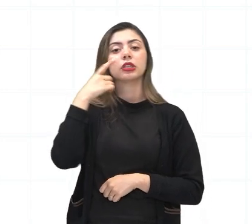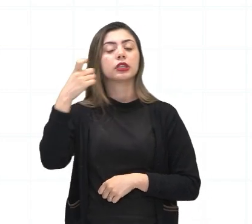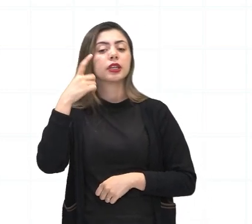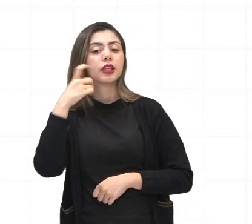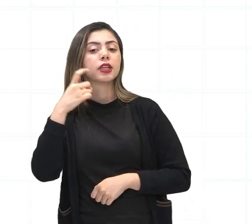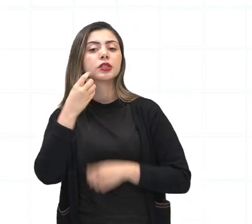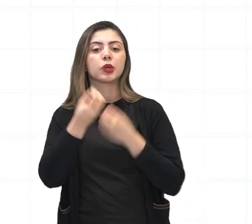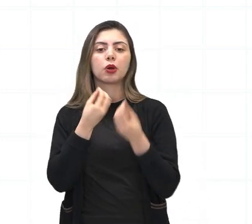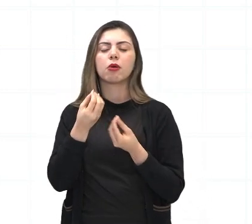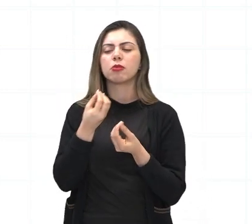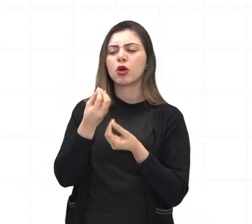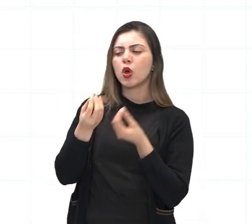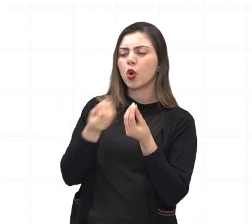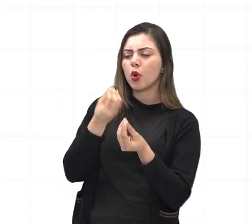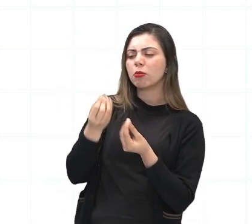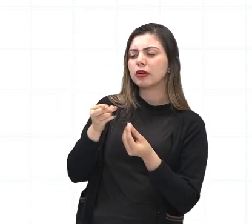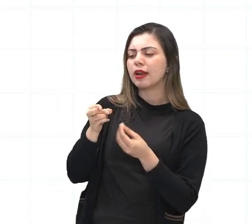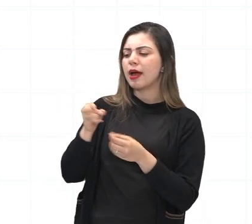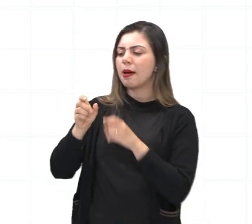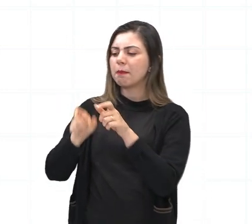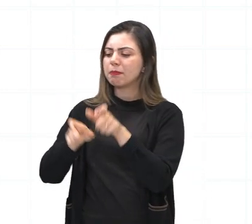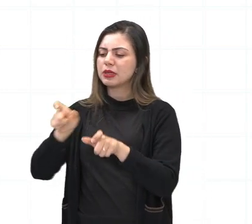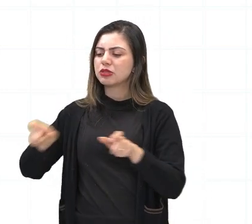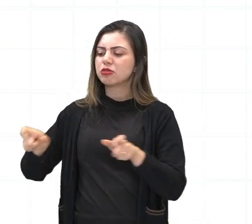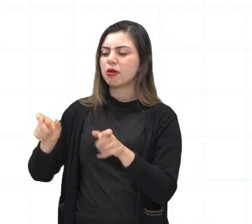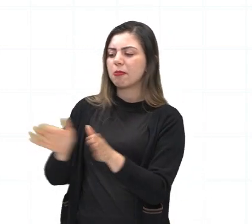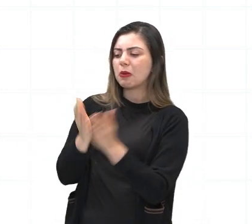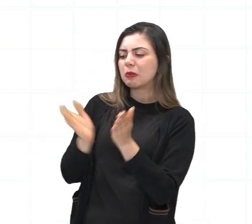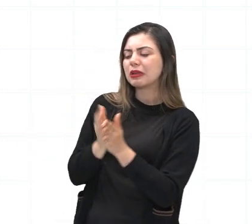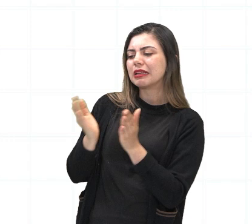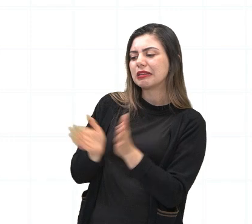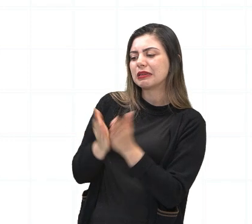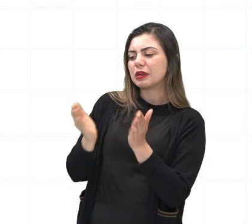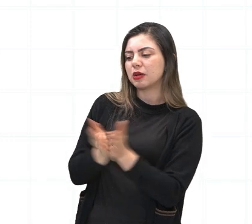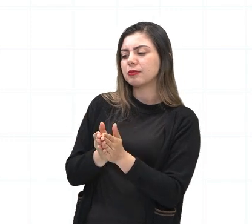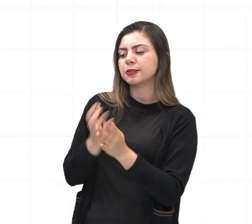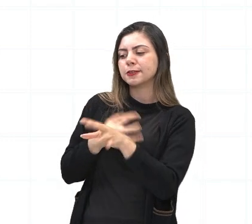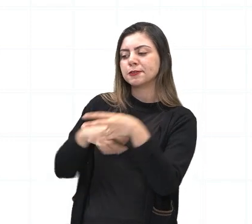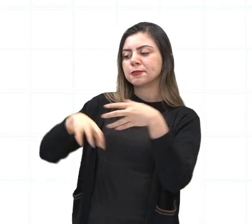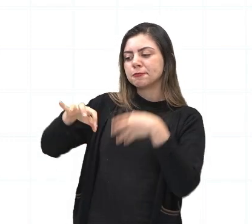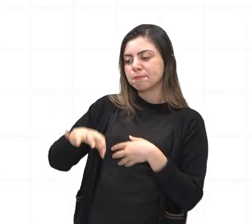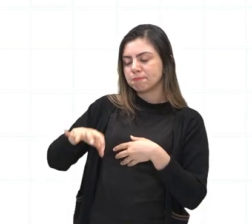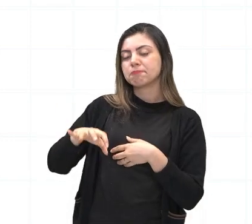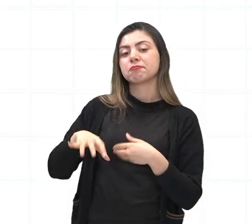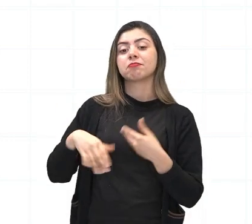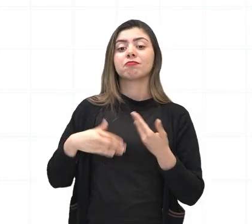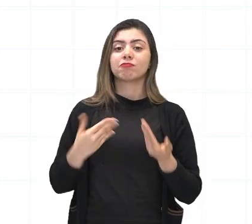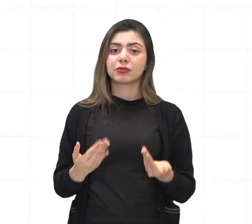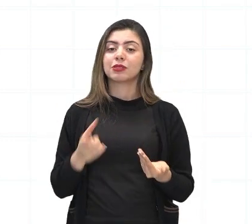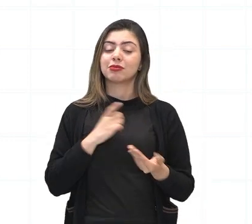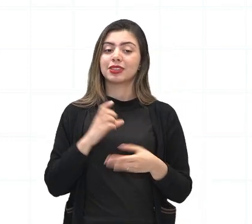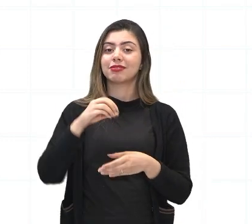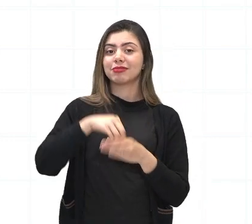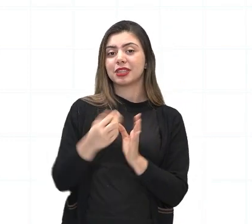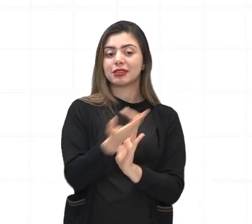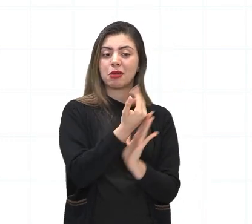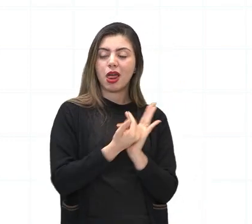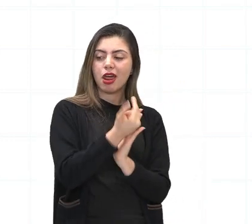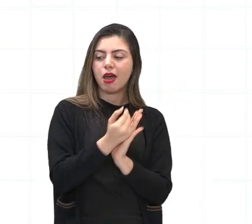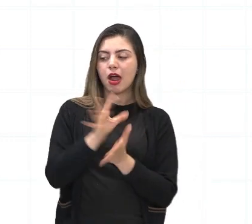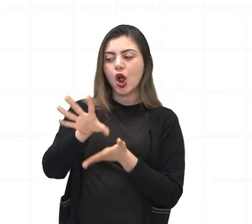empatia pela parcela mais pobre da população do século XIX e isso transparece em suas